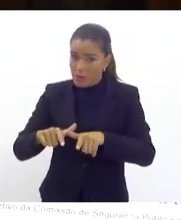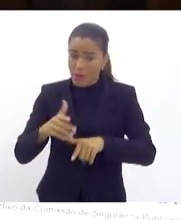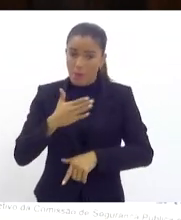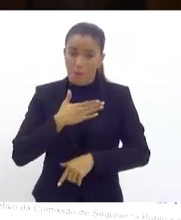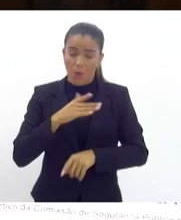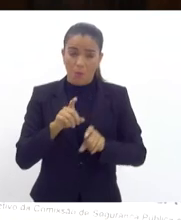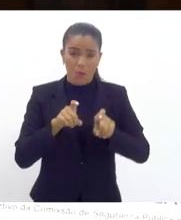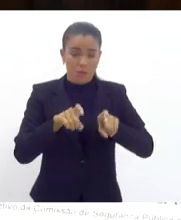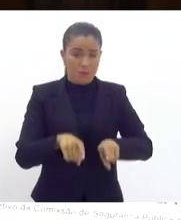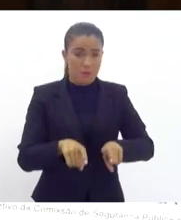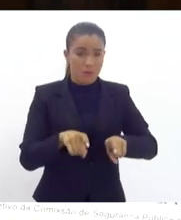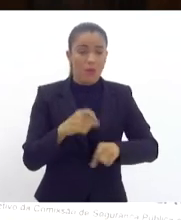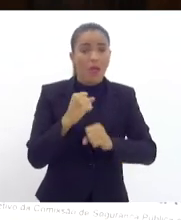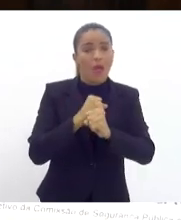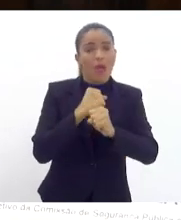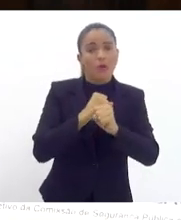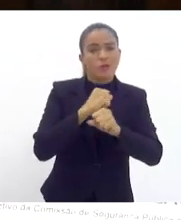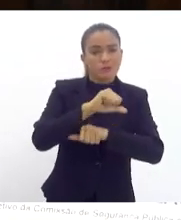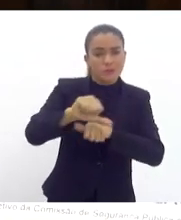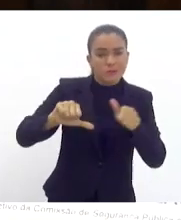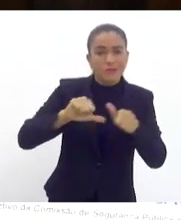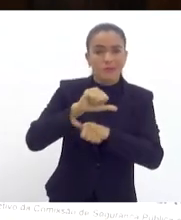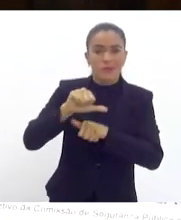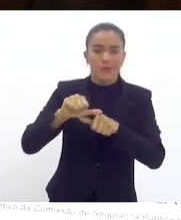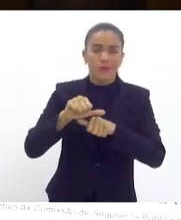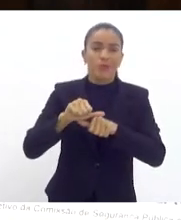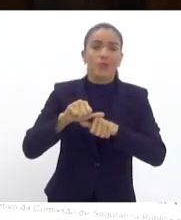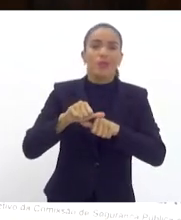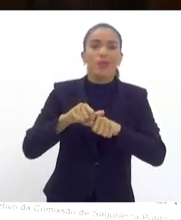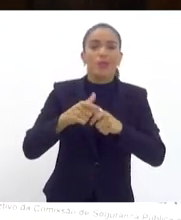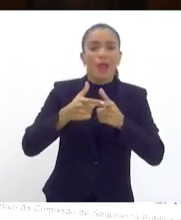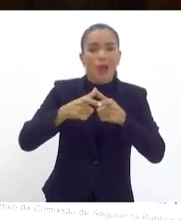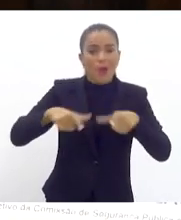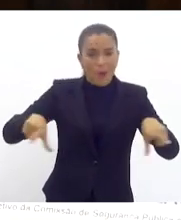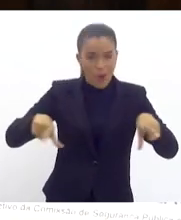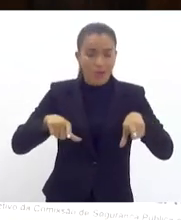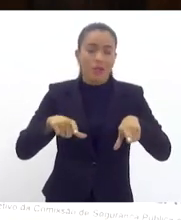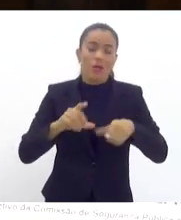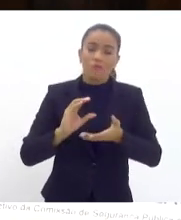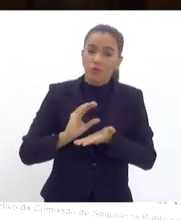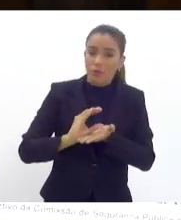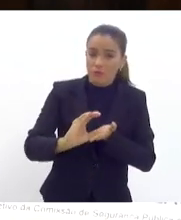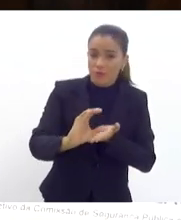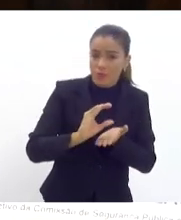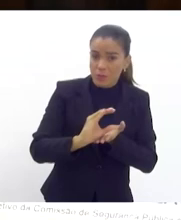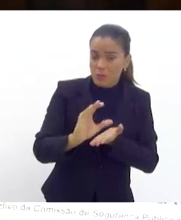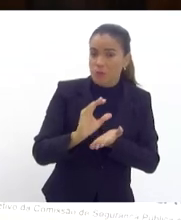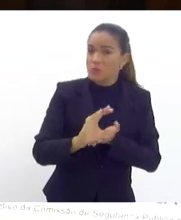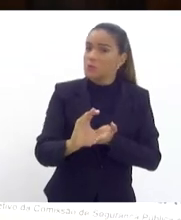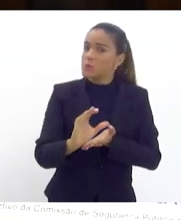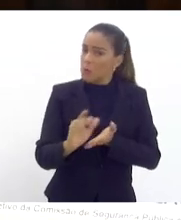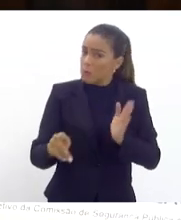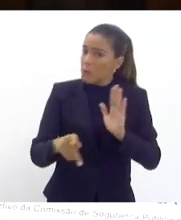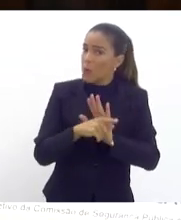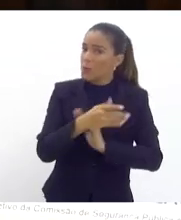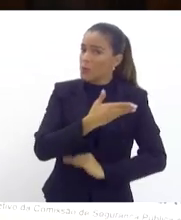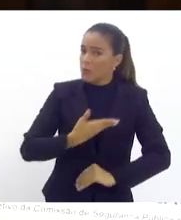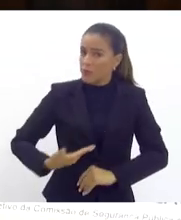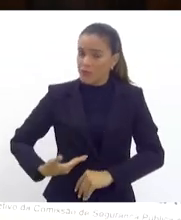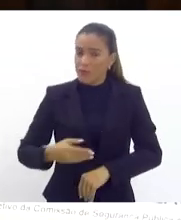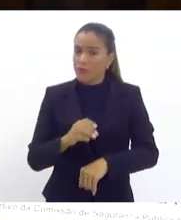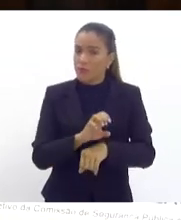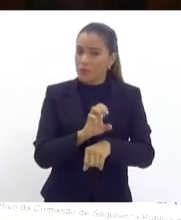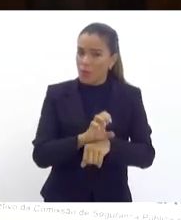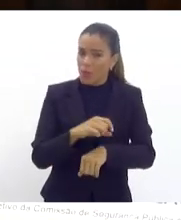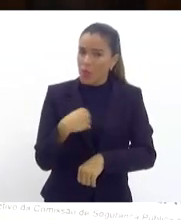que foi a construção a reforma daquela quadra do lado do CIEP um investimento considerável do Governo do Estado ali a